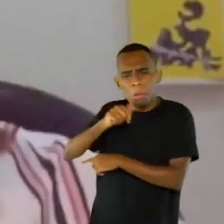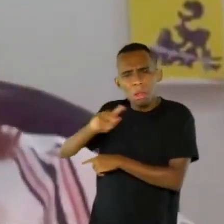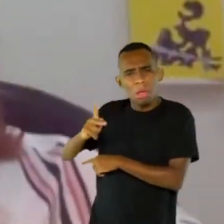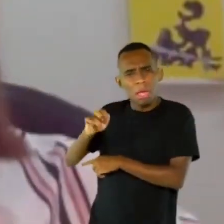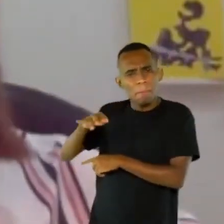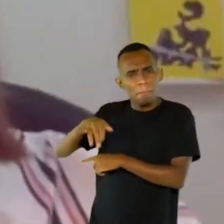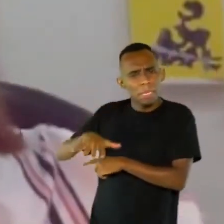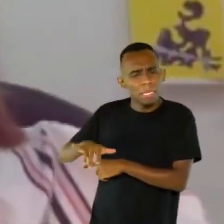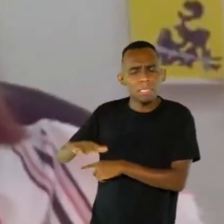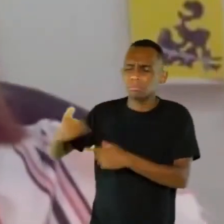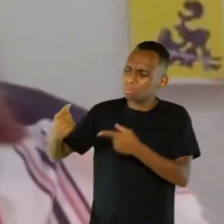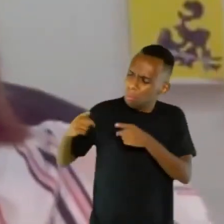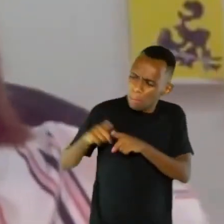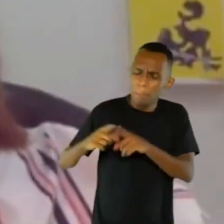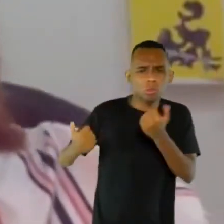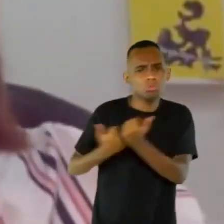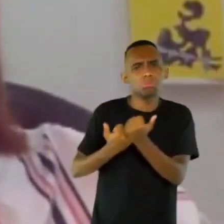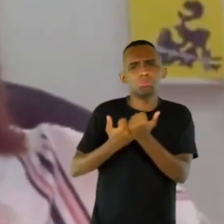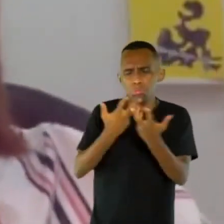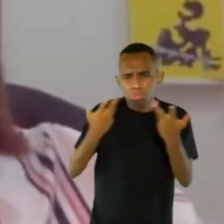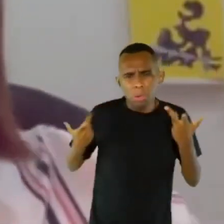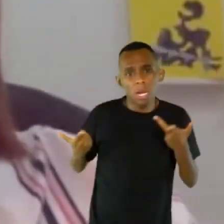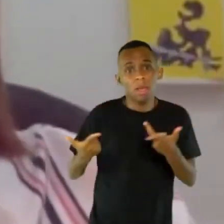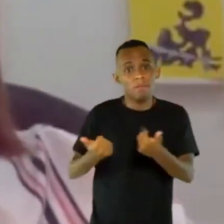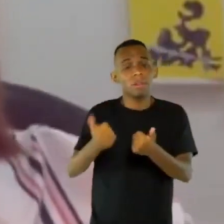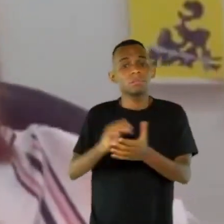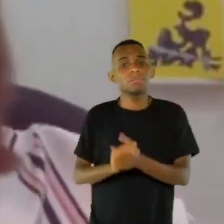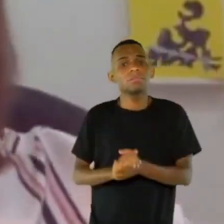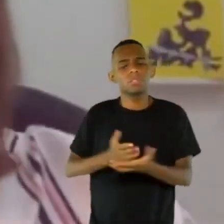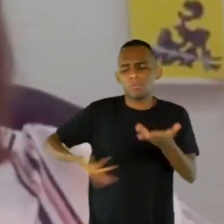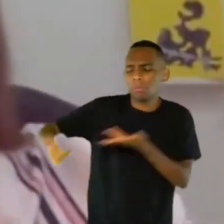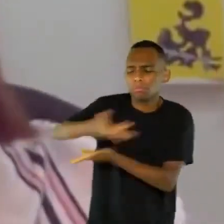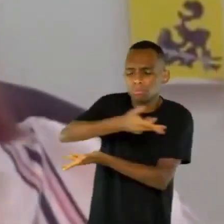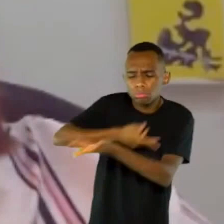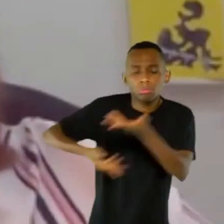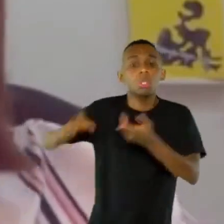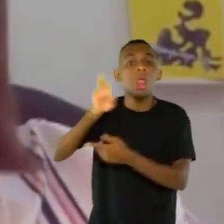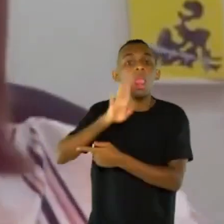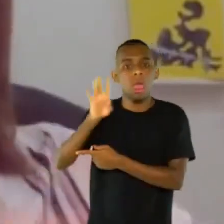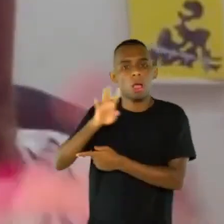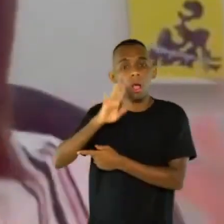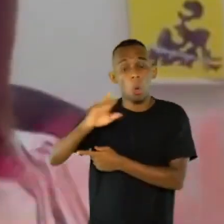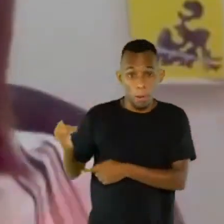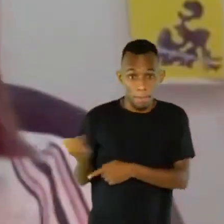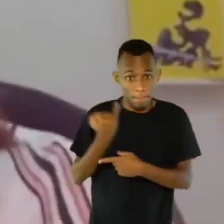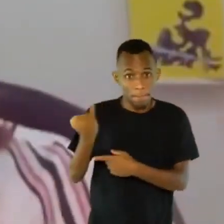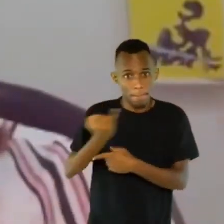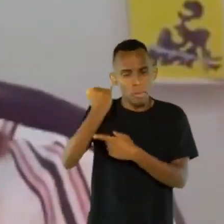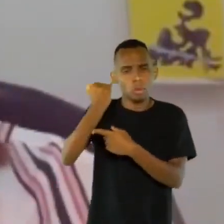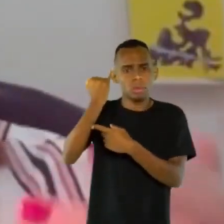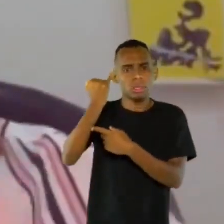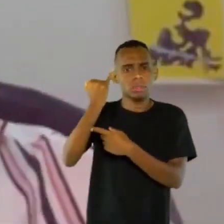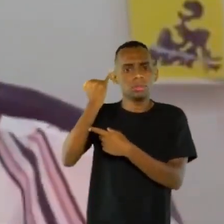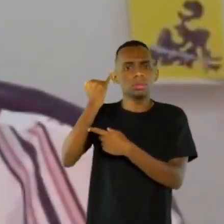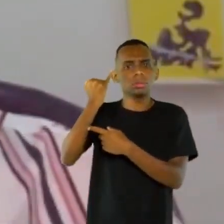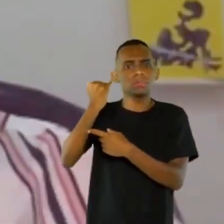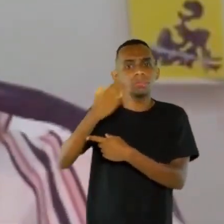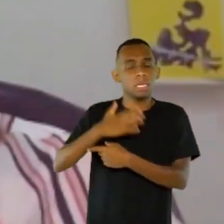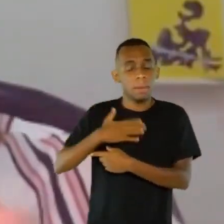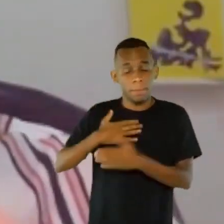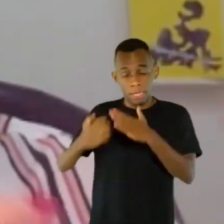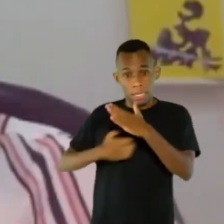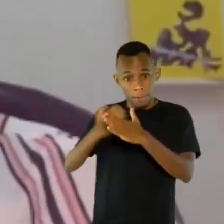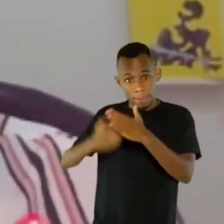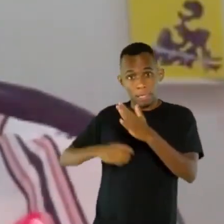muito retorno, e foi um bate-bola legal, assim, com o suporte total da minha editora,